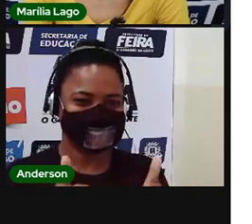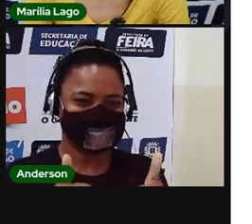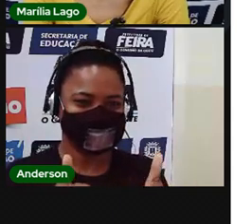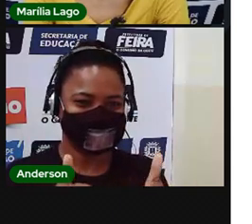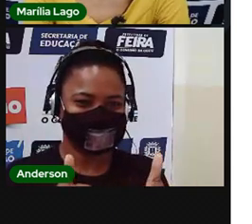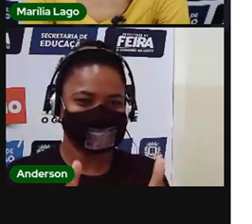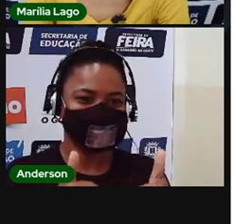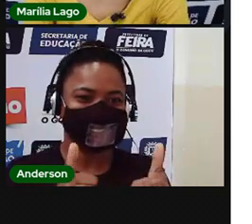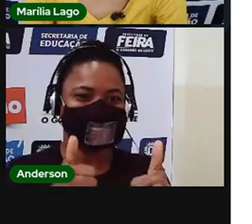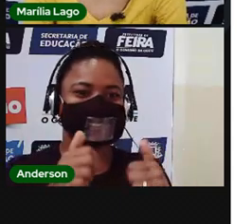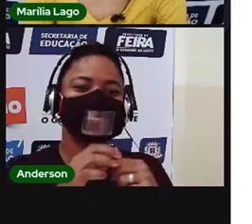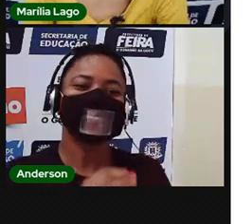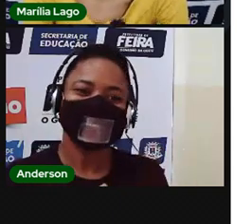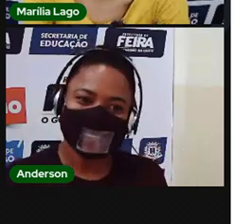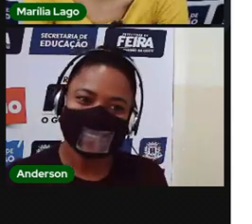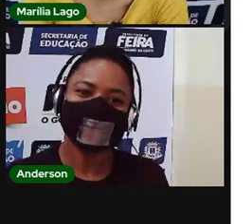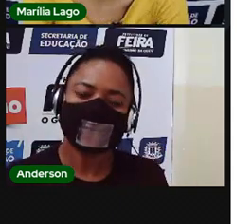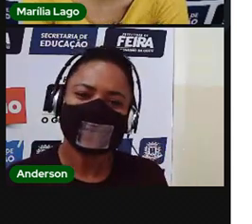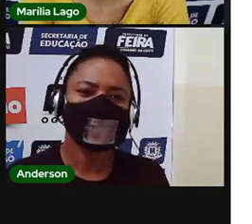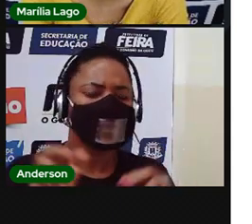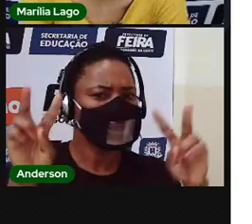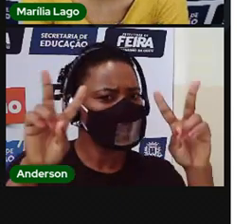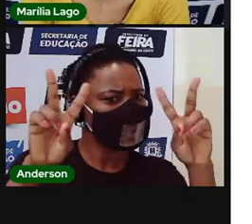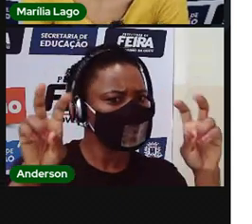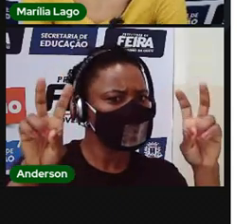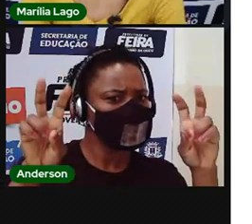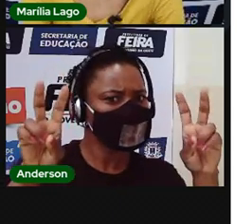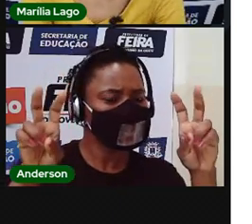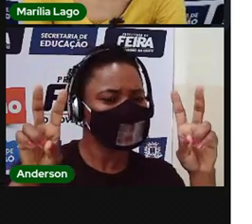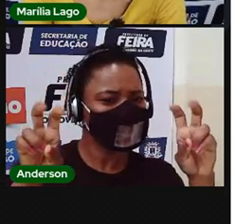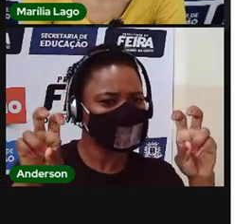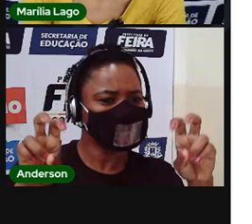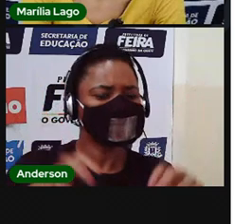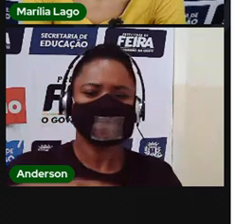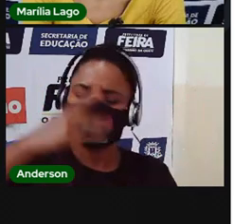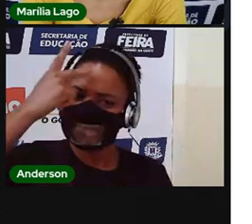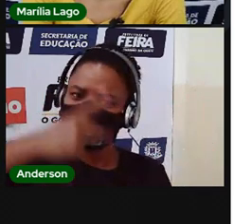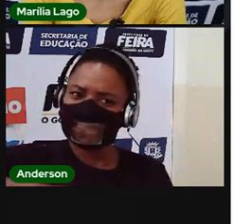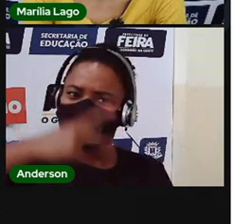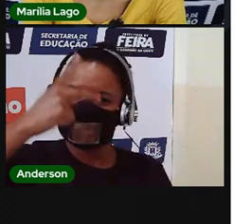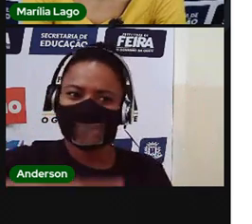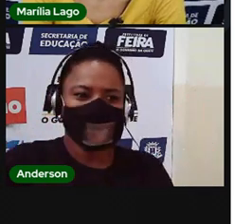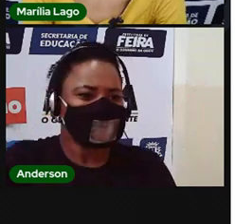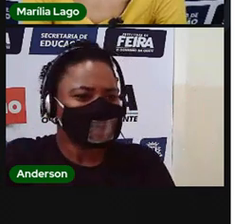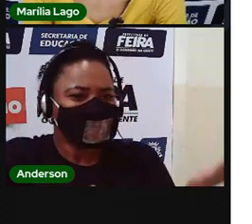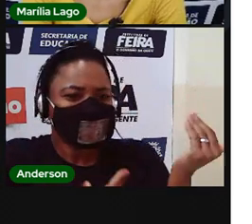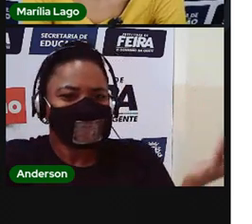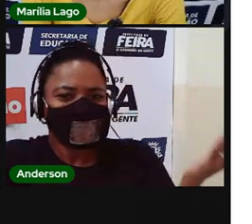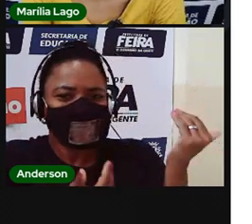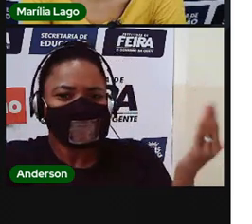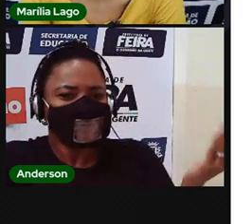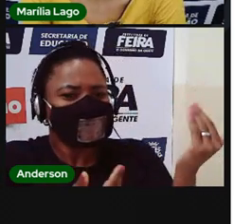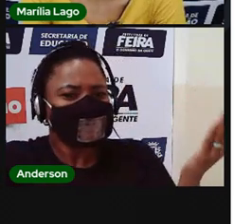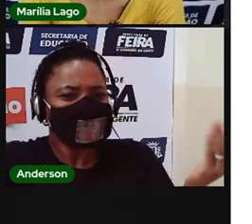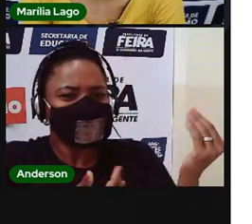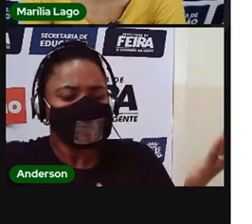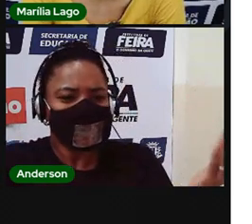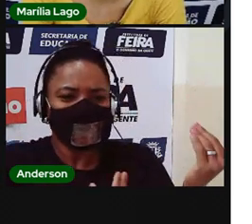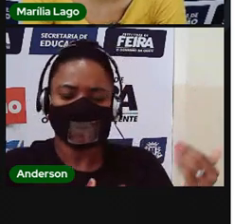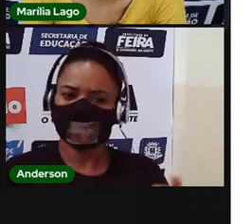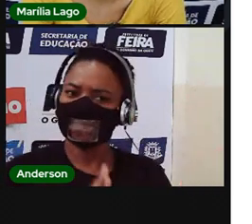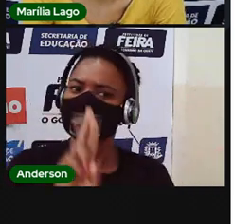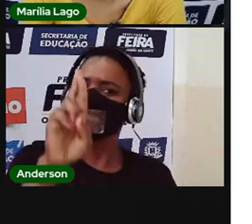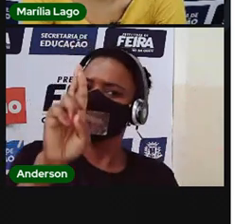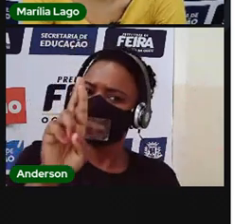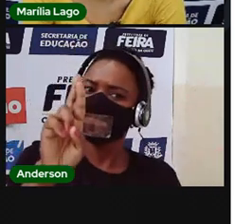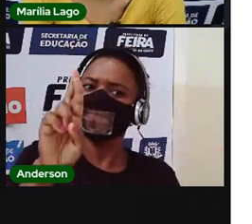Então, pessoal, protagonismo juvenil, autoria e engajamento estudantil no âmbito